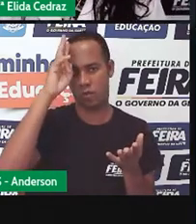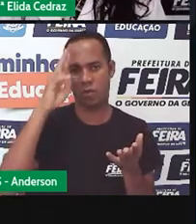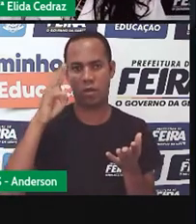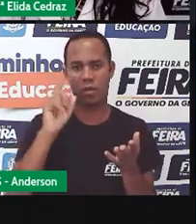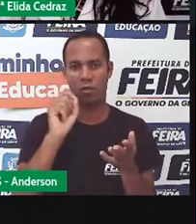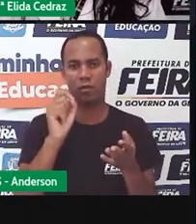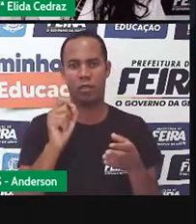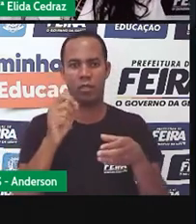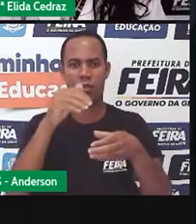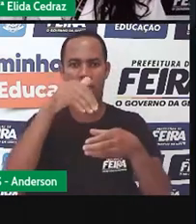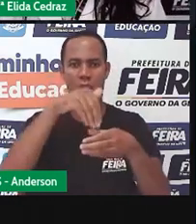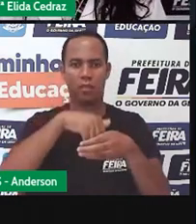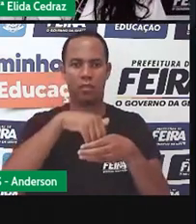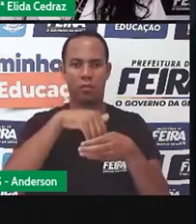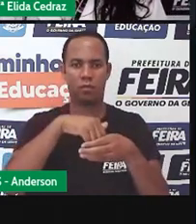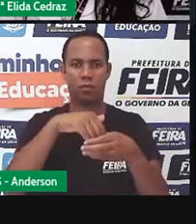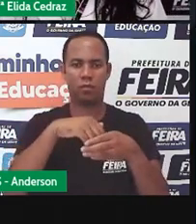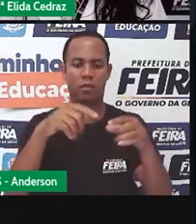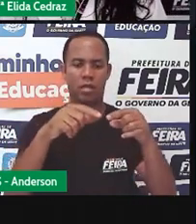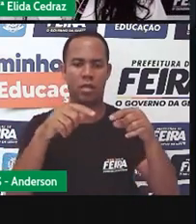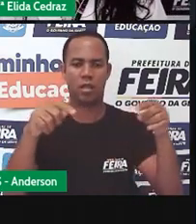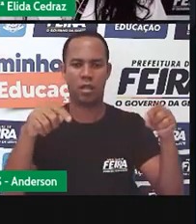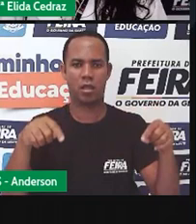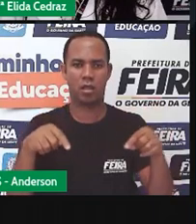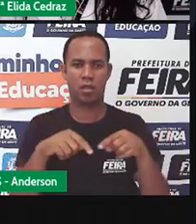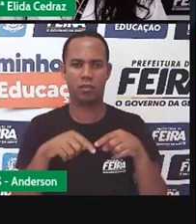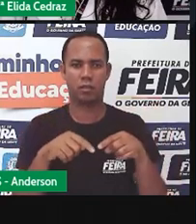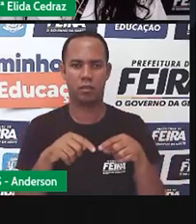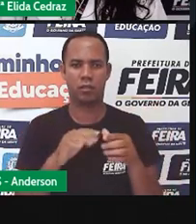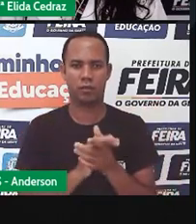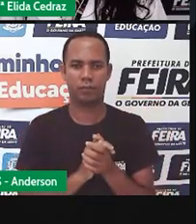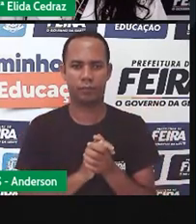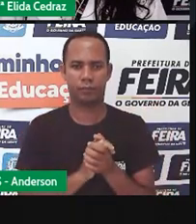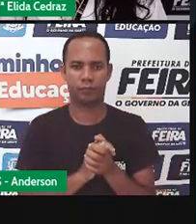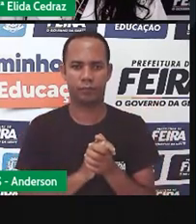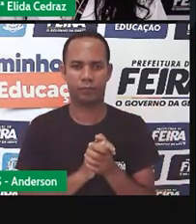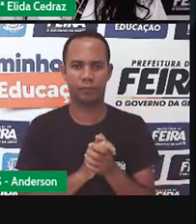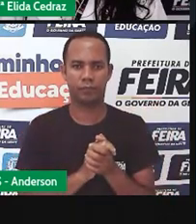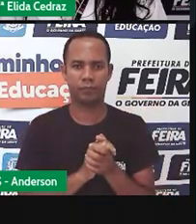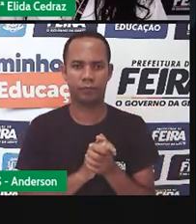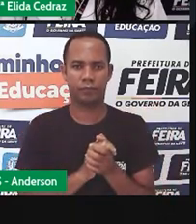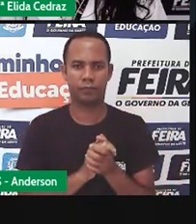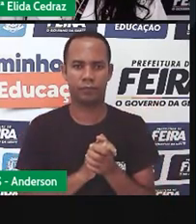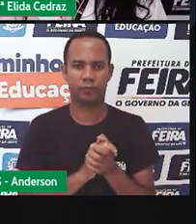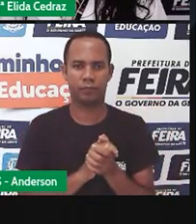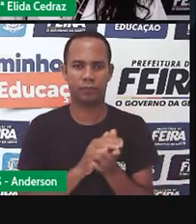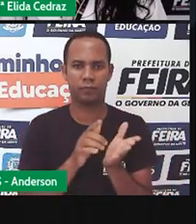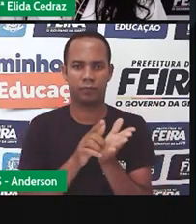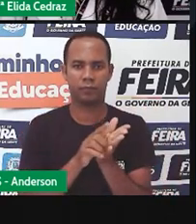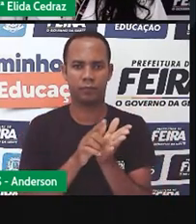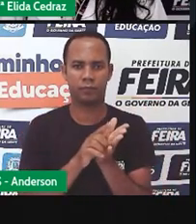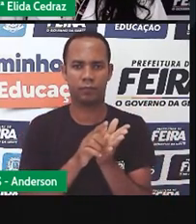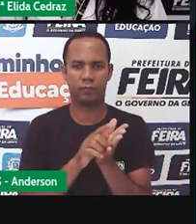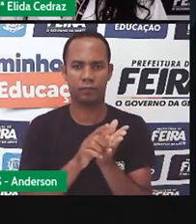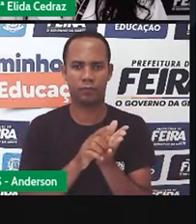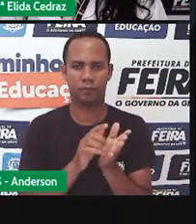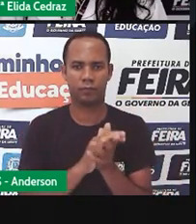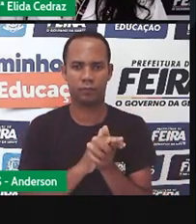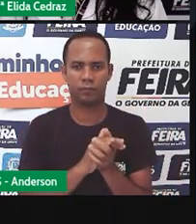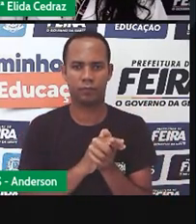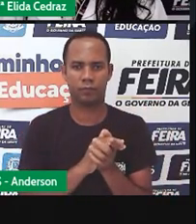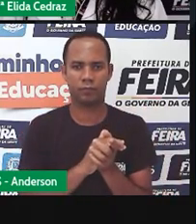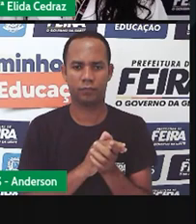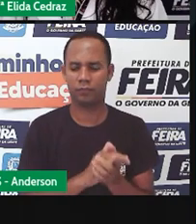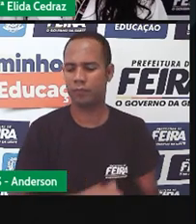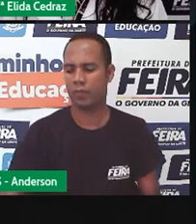existem folhas de papel em branco, todas iguais, mas uma delas não estava satisfeita em ser